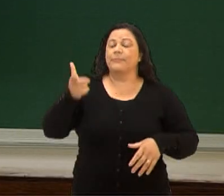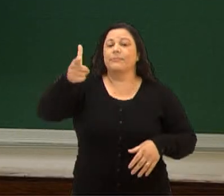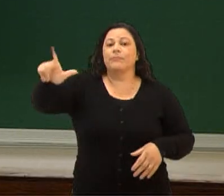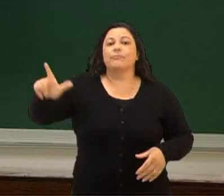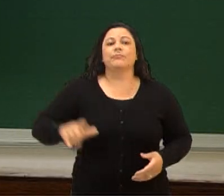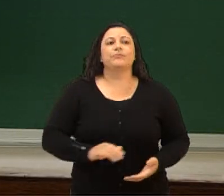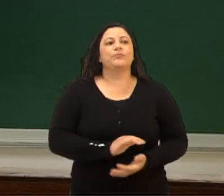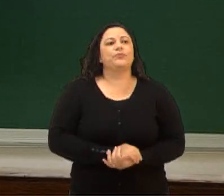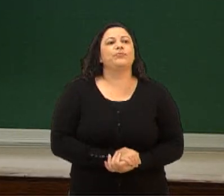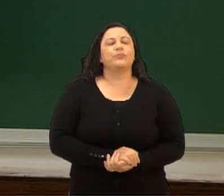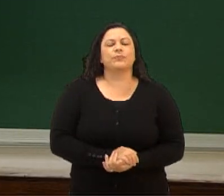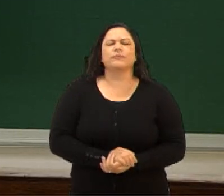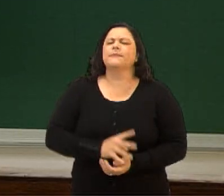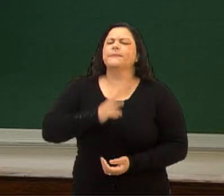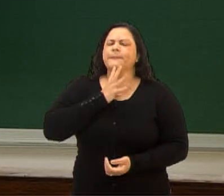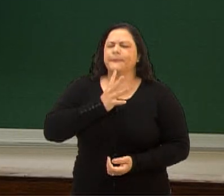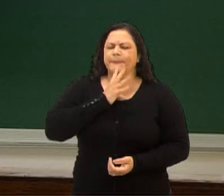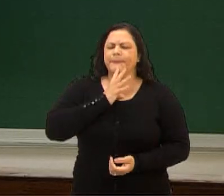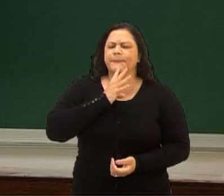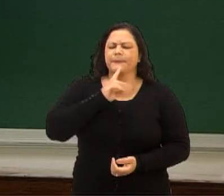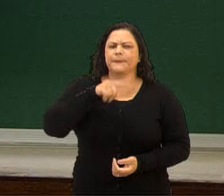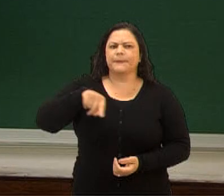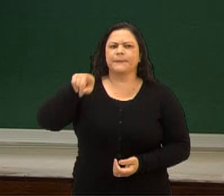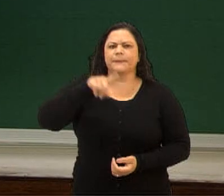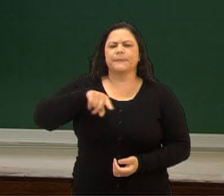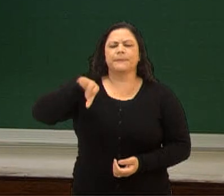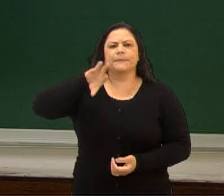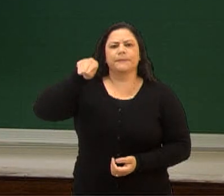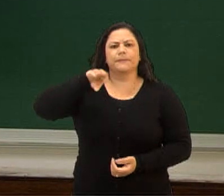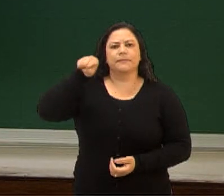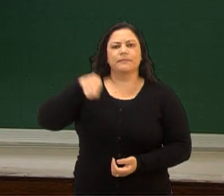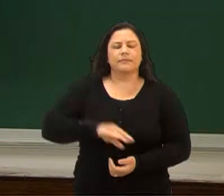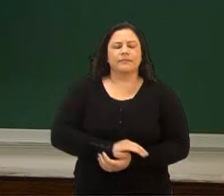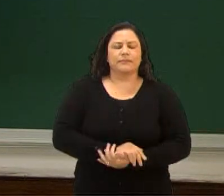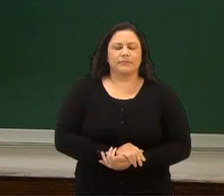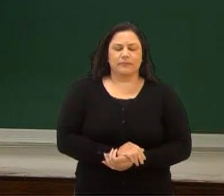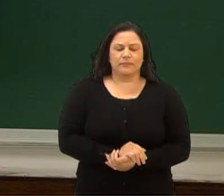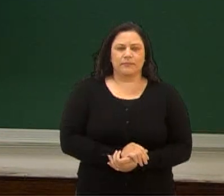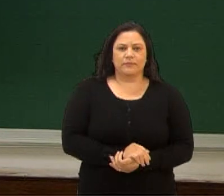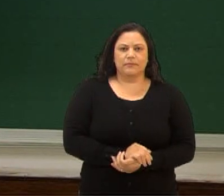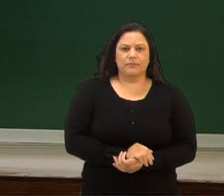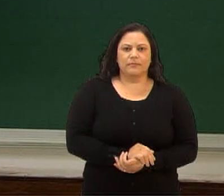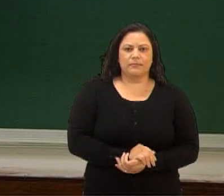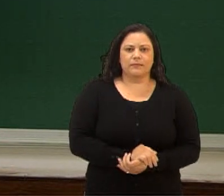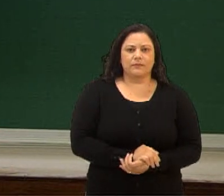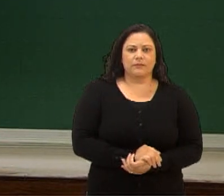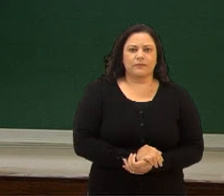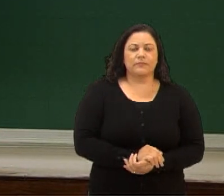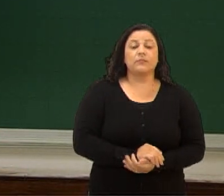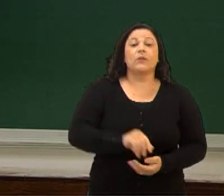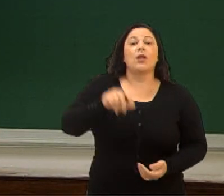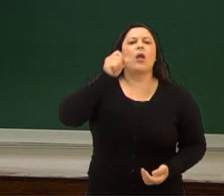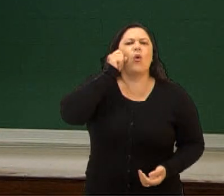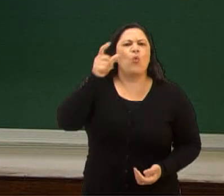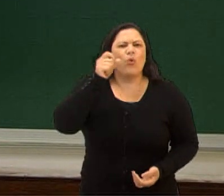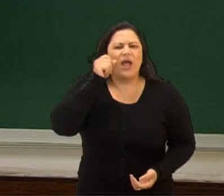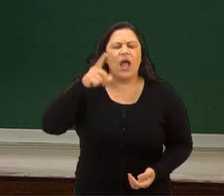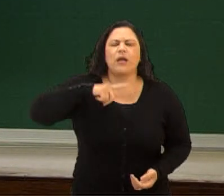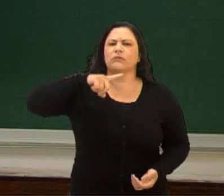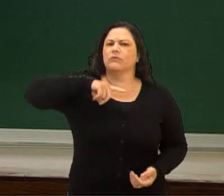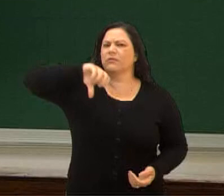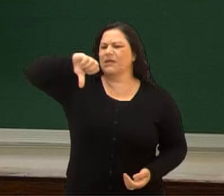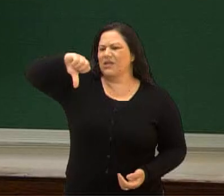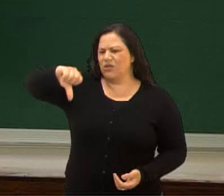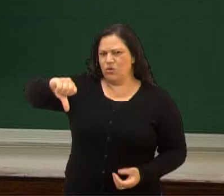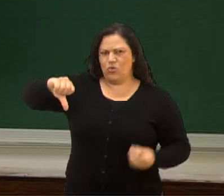e esse também é conhecido, que diz assim: A cat has 9 lives. O gato tem 9 vidas. Será